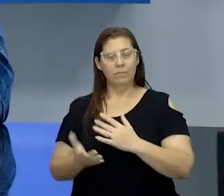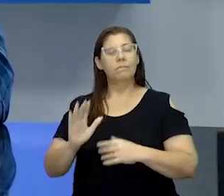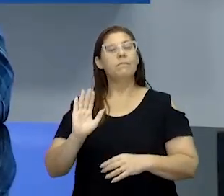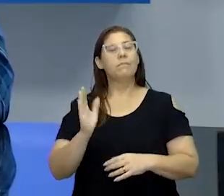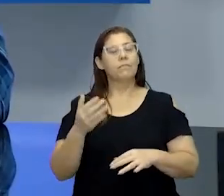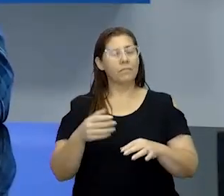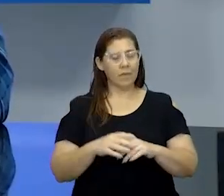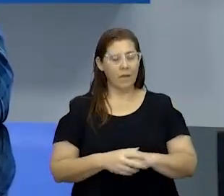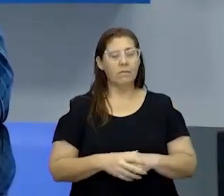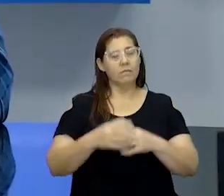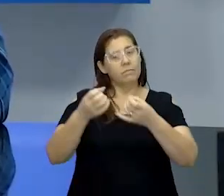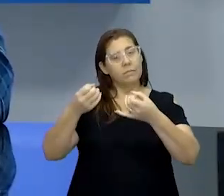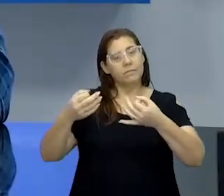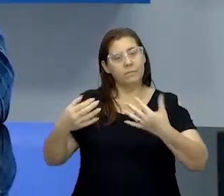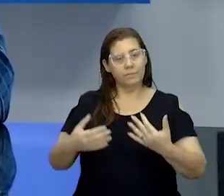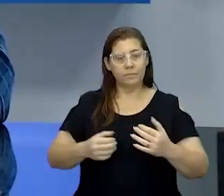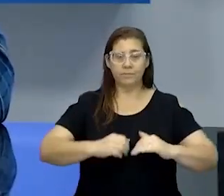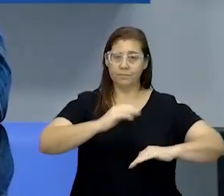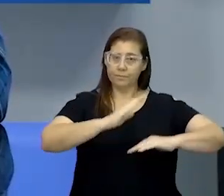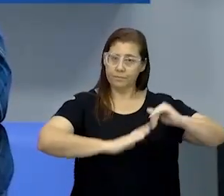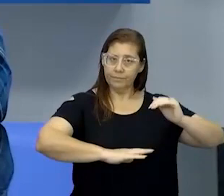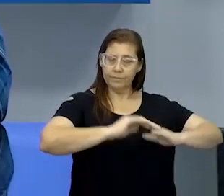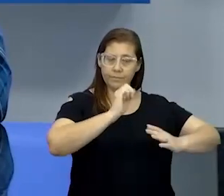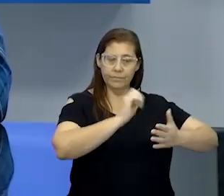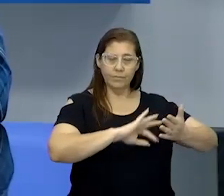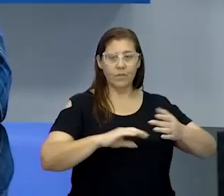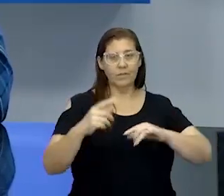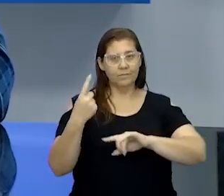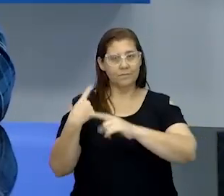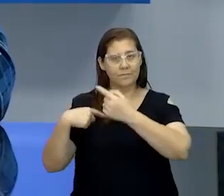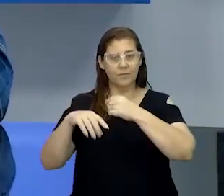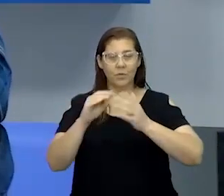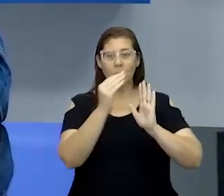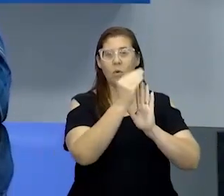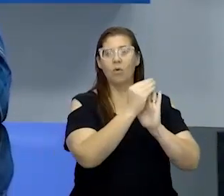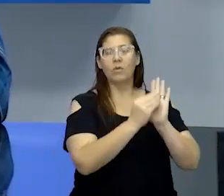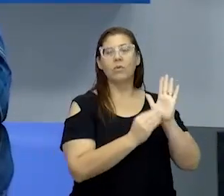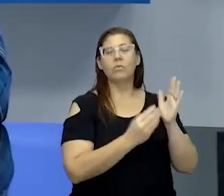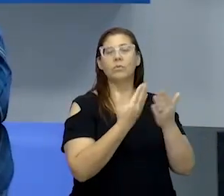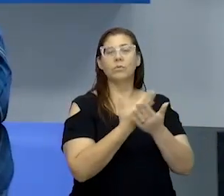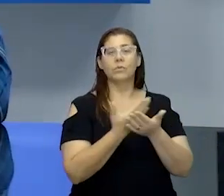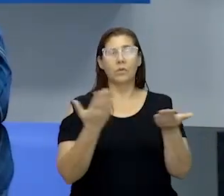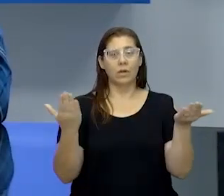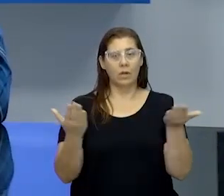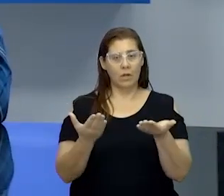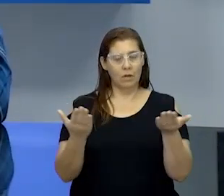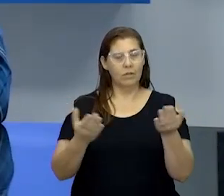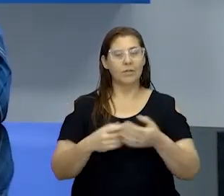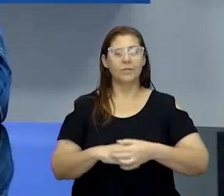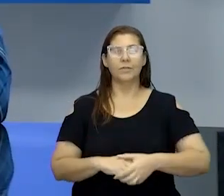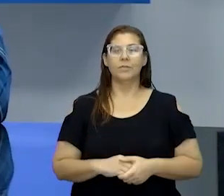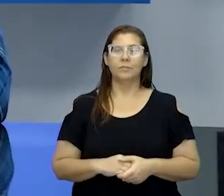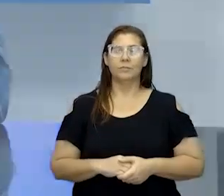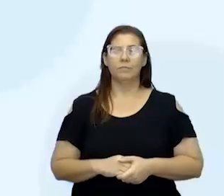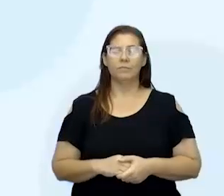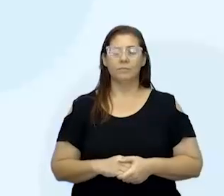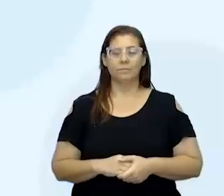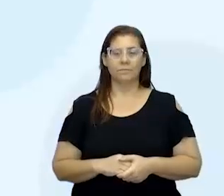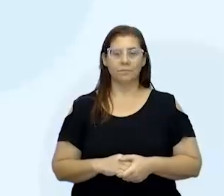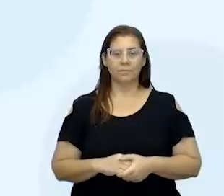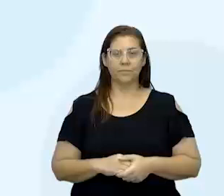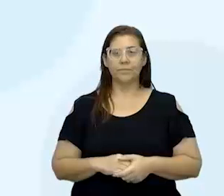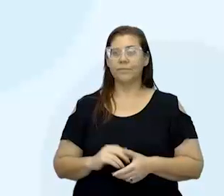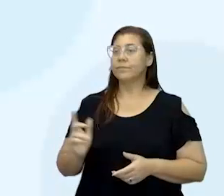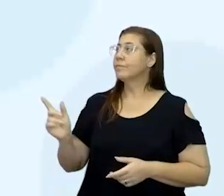aí falar aí as nossas habilidades para a gente avançar no conteúdo da aula de hoje. Vamos lá, que tem bastante informação na nossa tela. Vamos